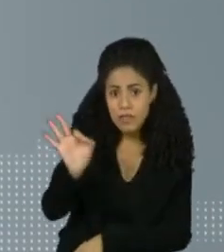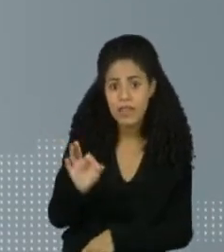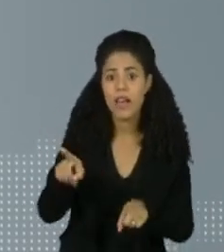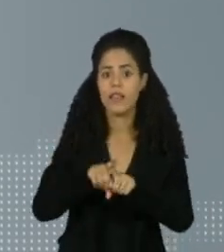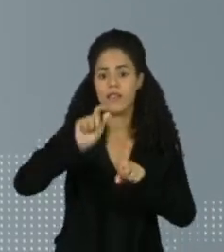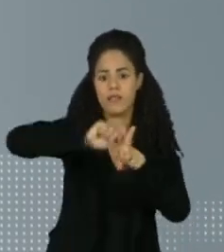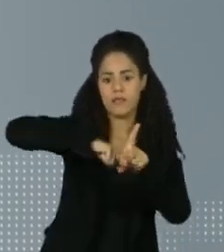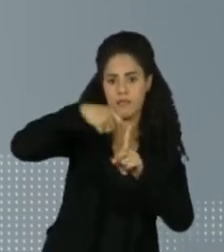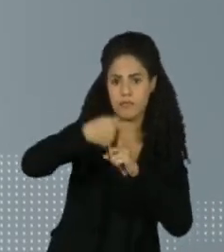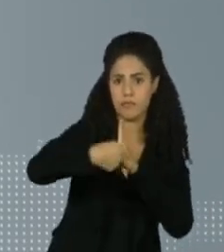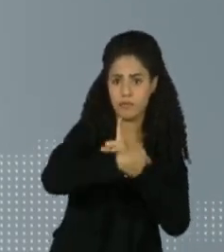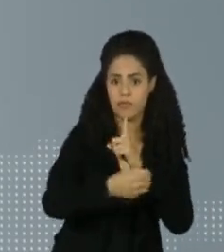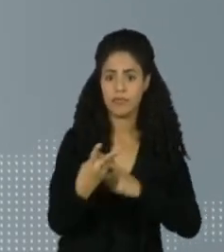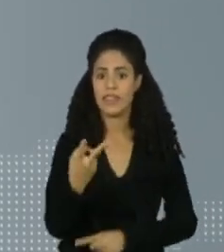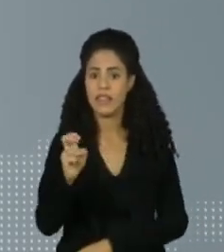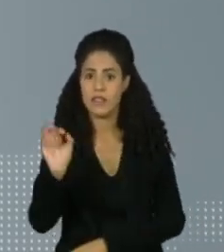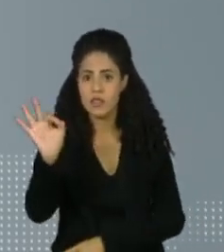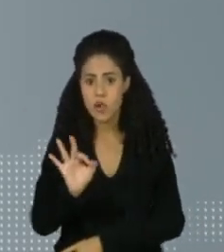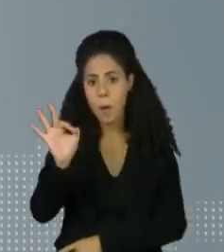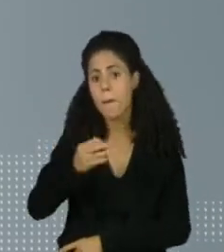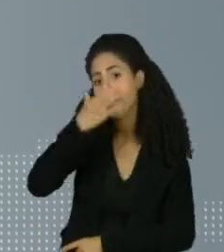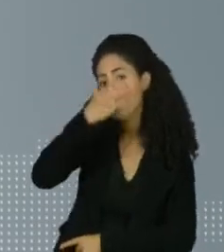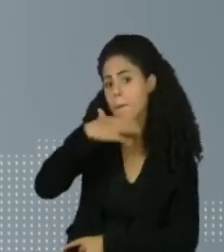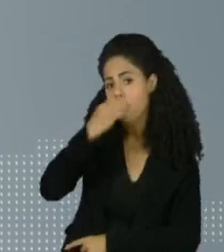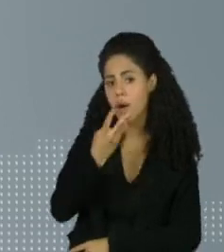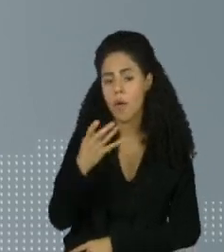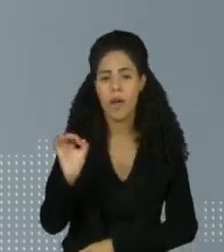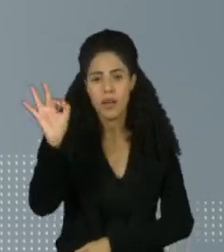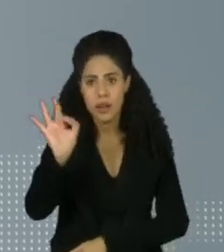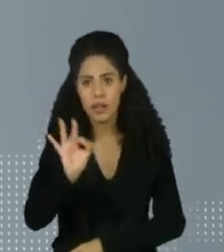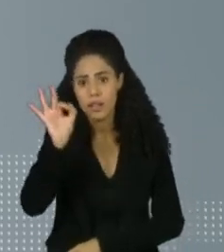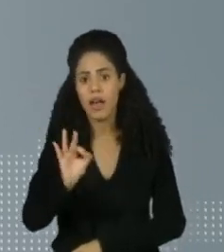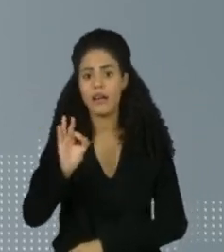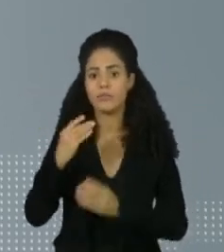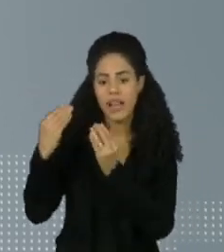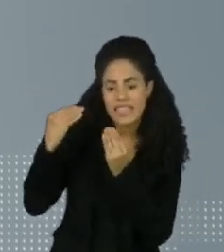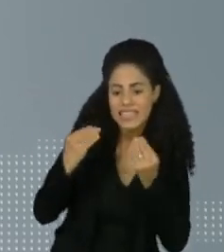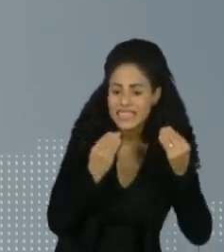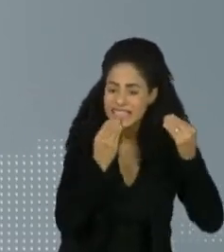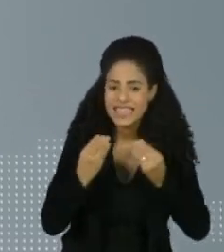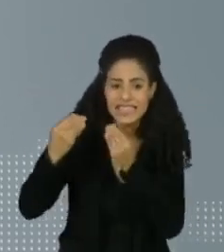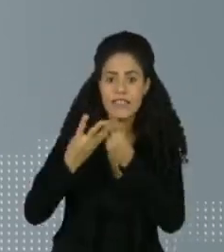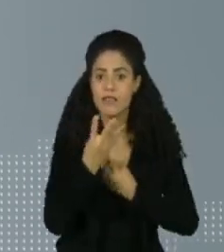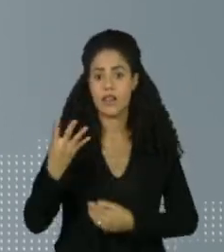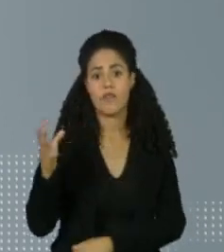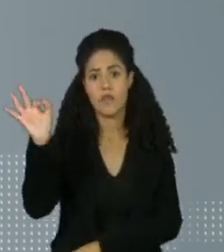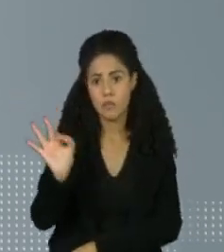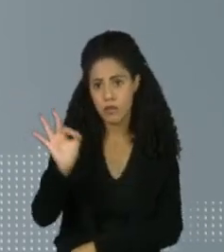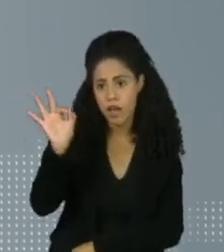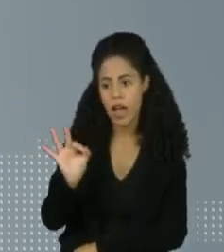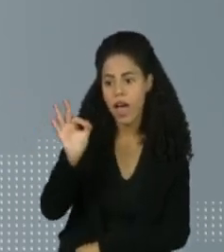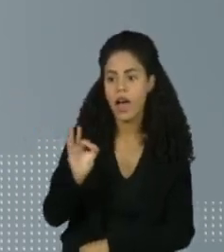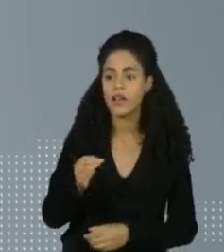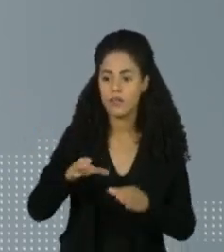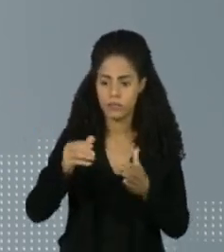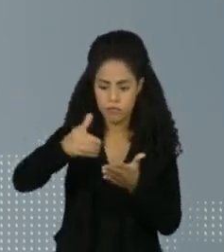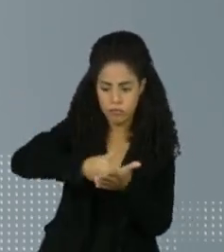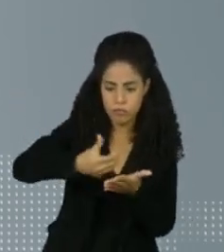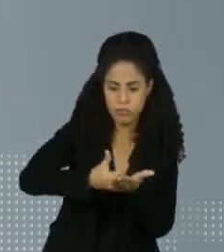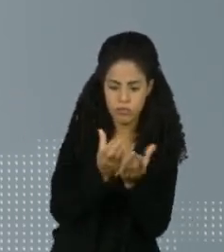banana, 35% para a maçã, 40% para a melancia, 44% para o mamão